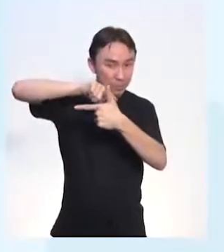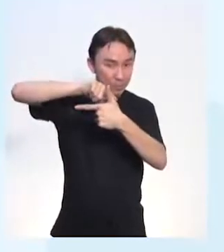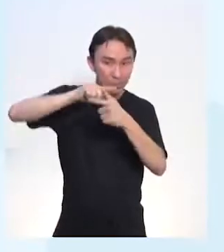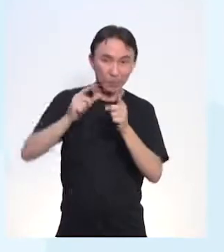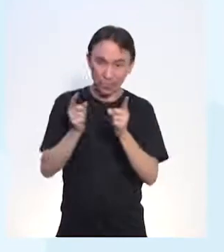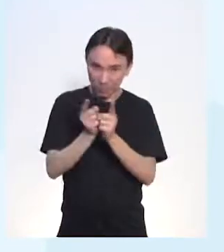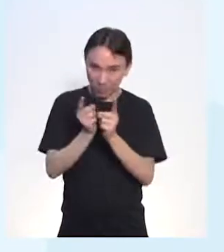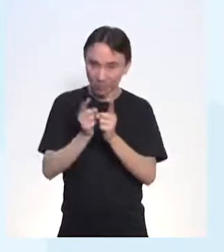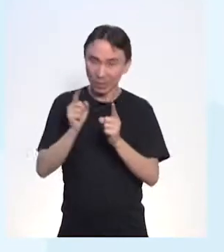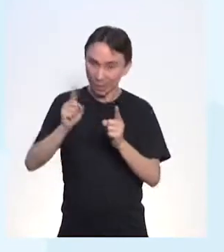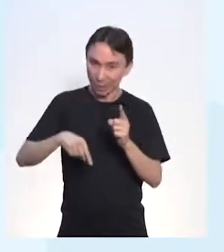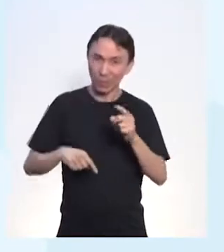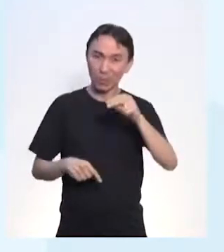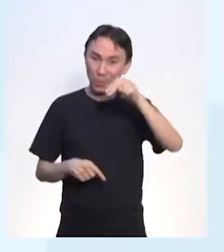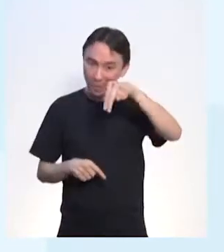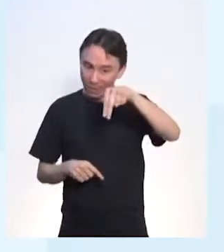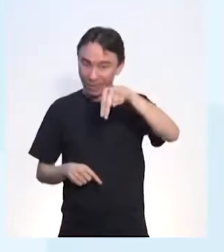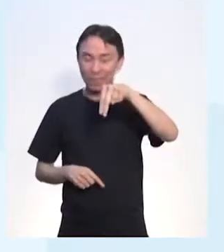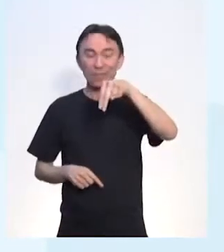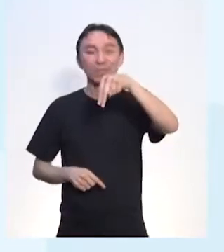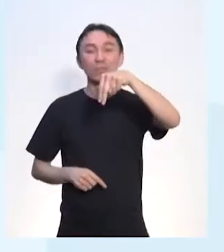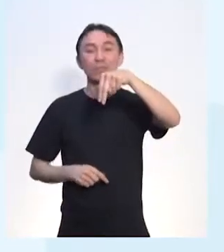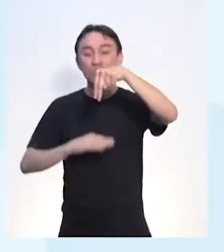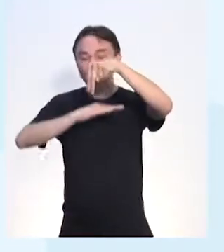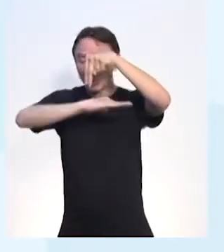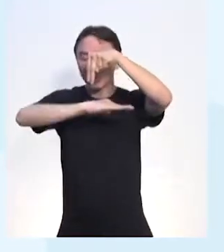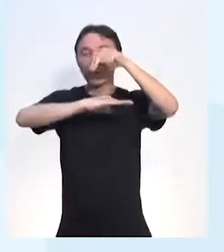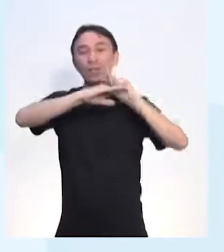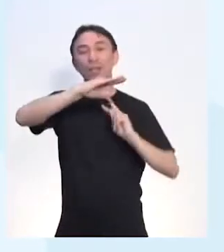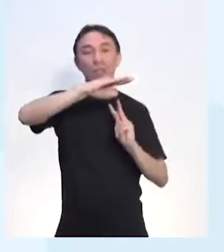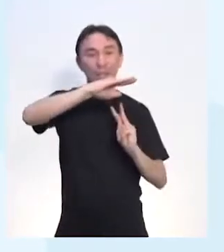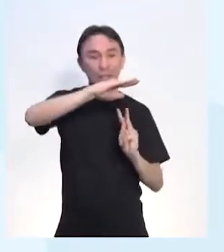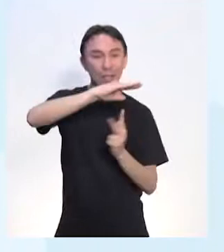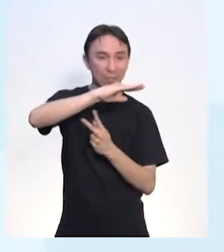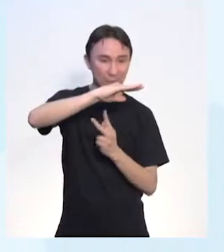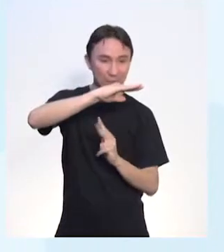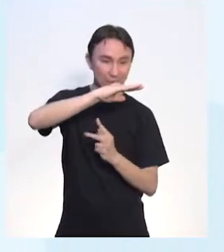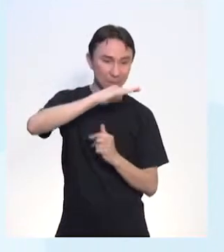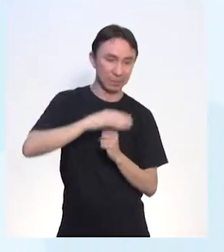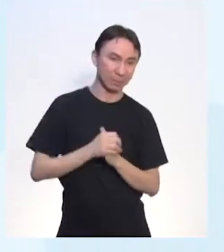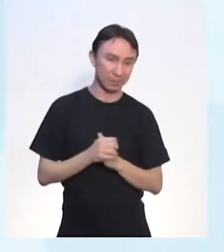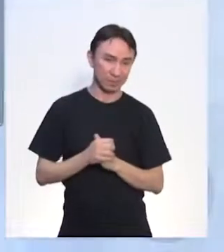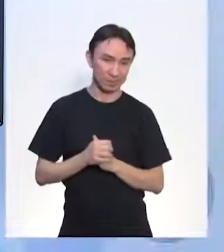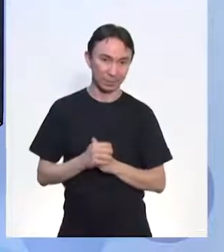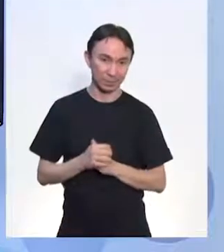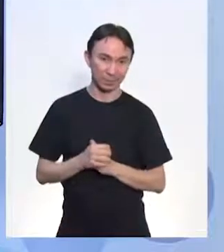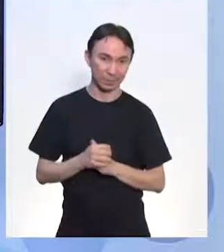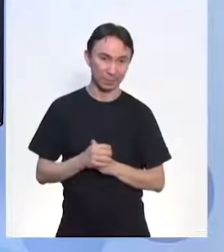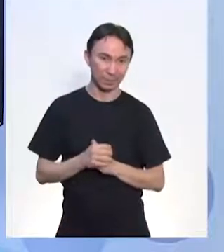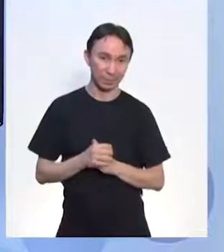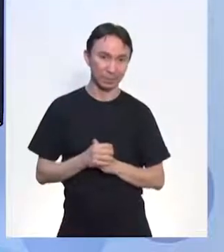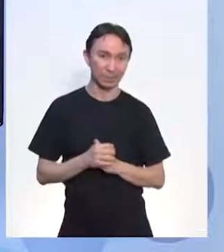cateto maior, que é o H. Opa, vamos voltar aqui na canetinha.